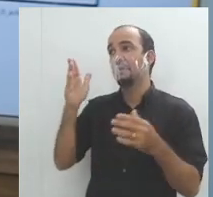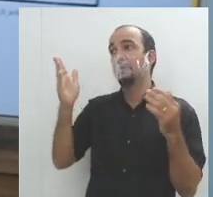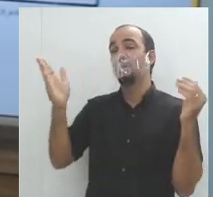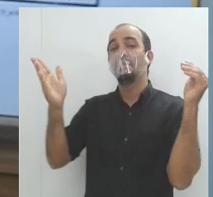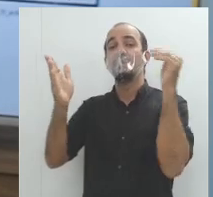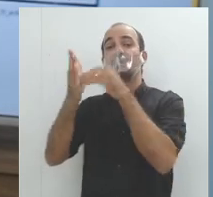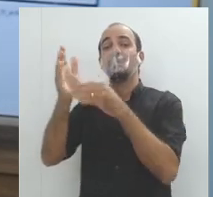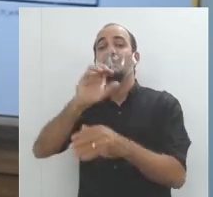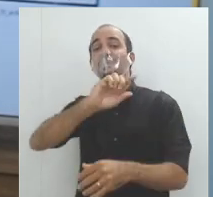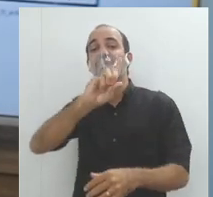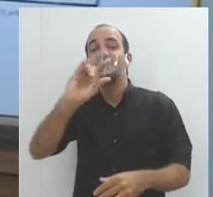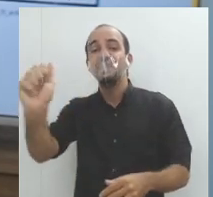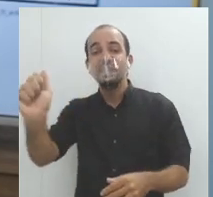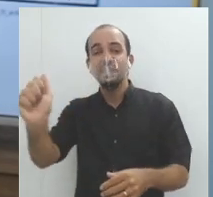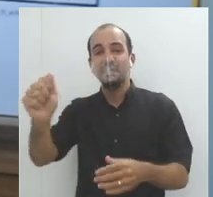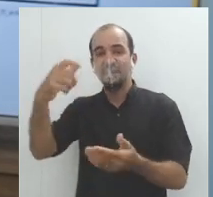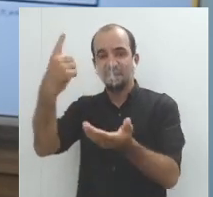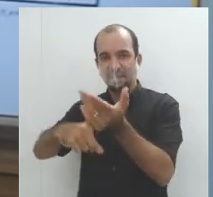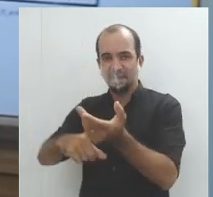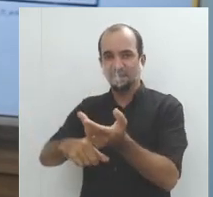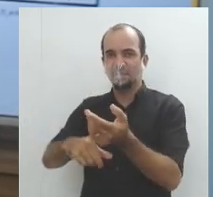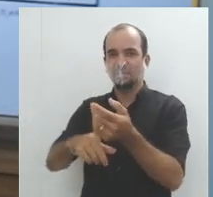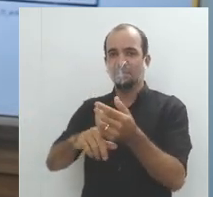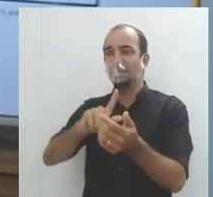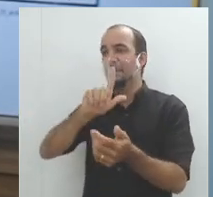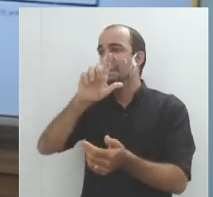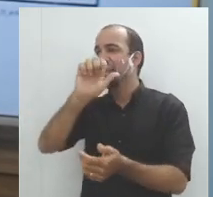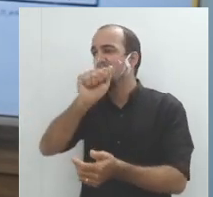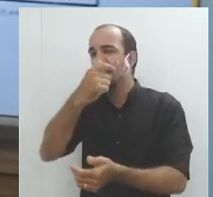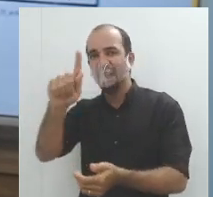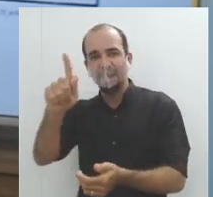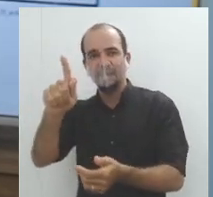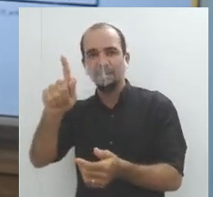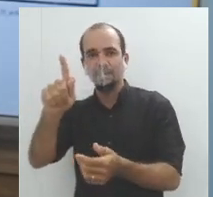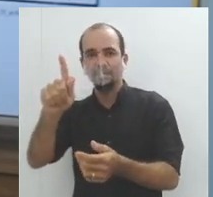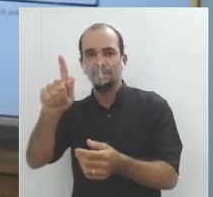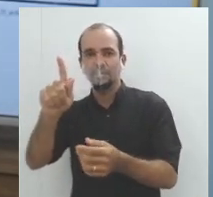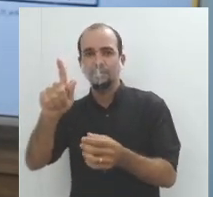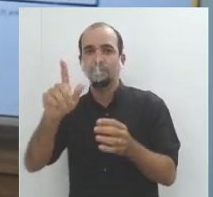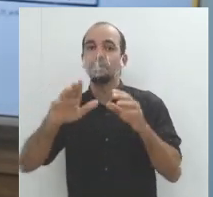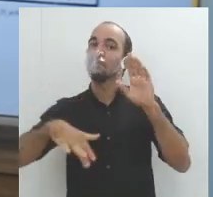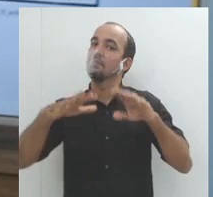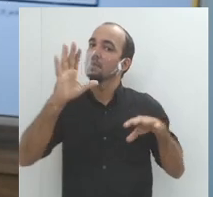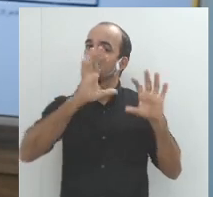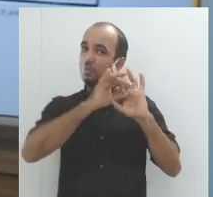preciso ter uma ideia do contexto para poder classificar